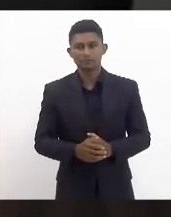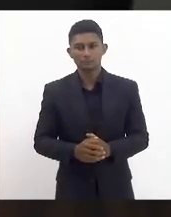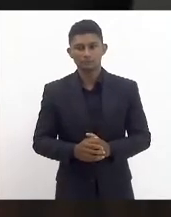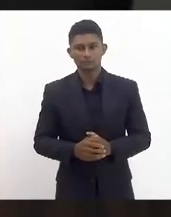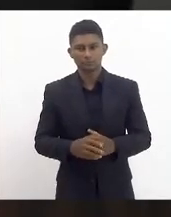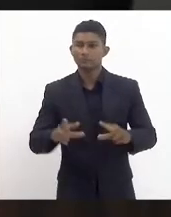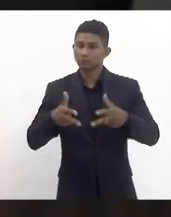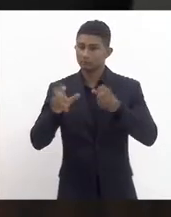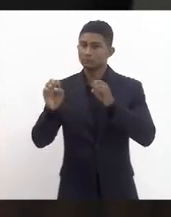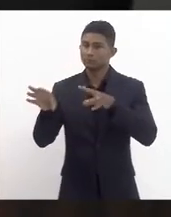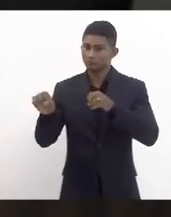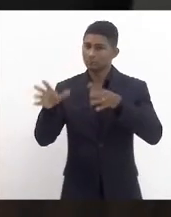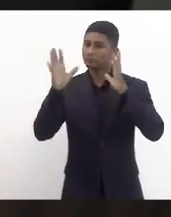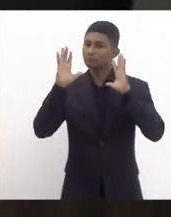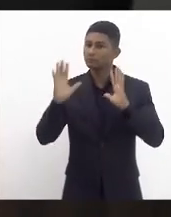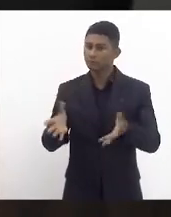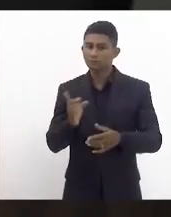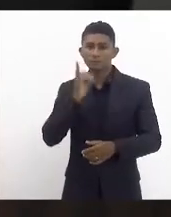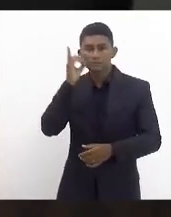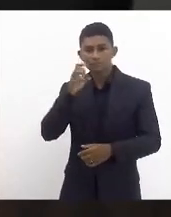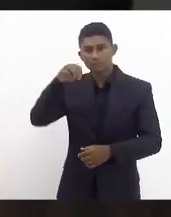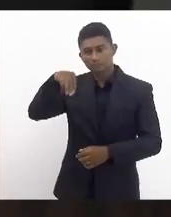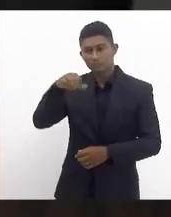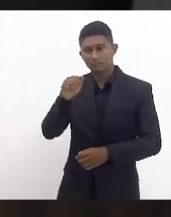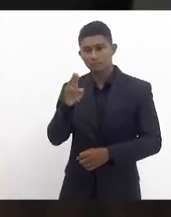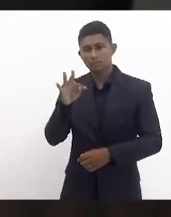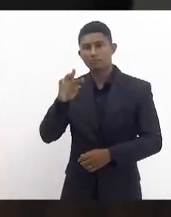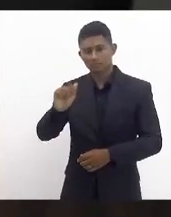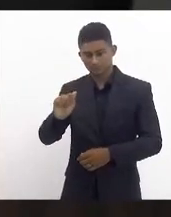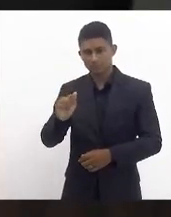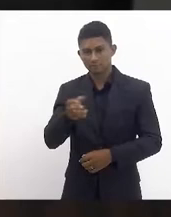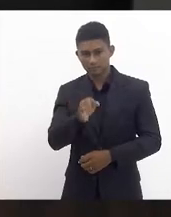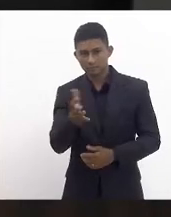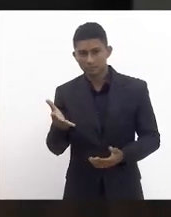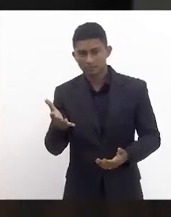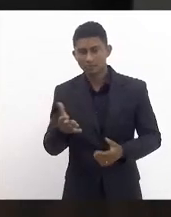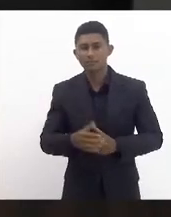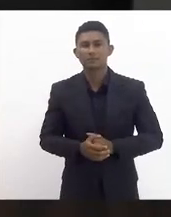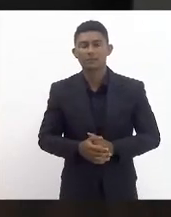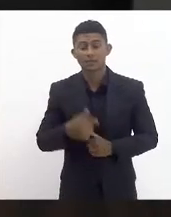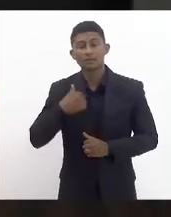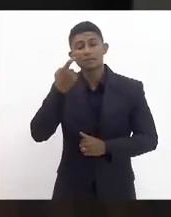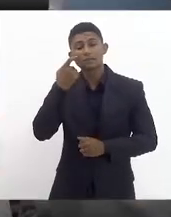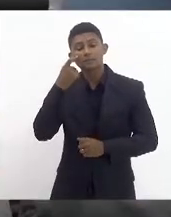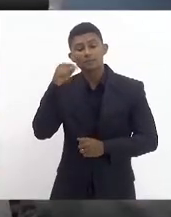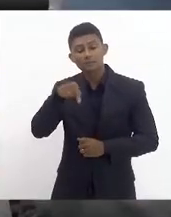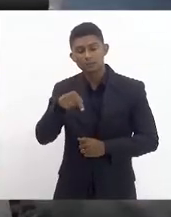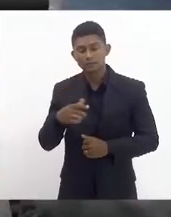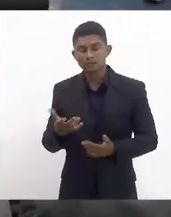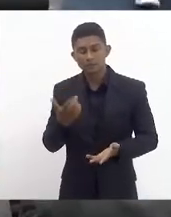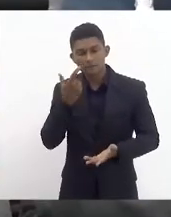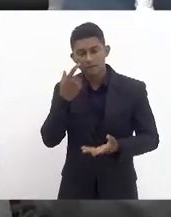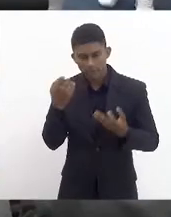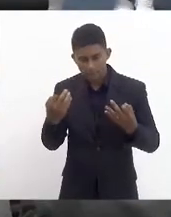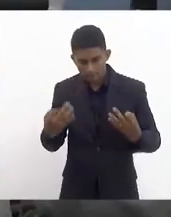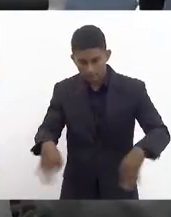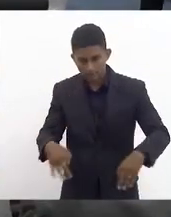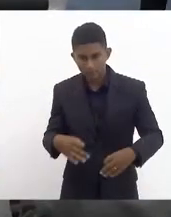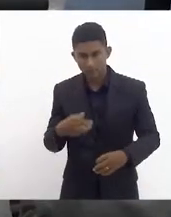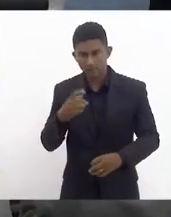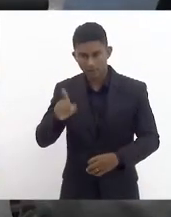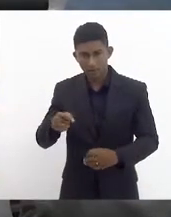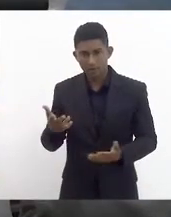educação já foi. Deputada Marta Rocha, salvo engano. Deixa eu ver, deixa eu confirmar aqui. Foi Marta